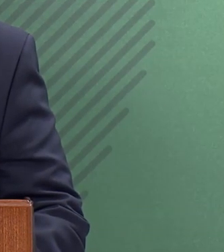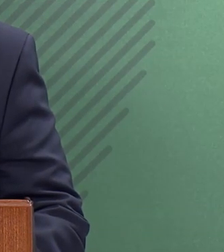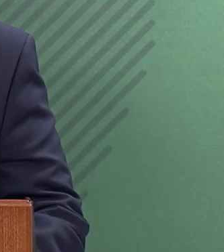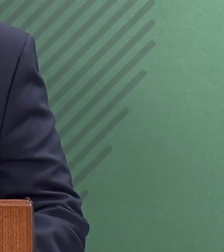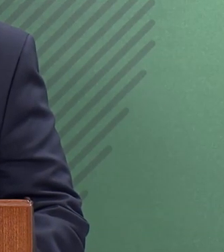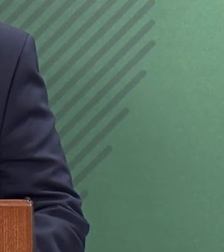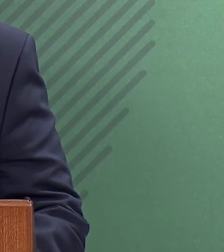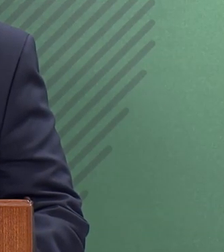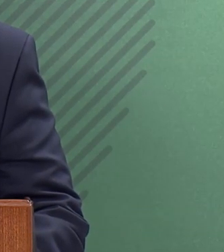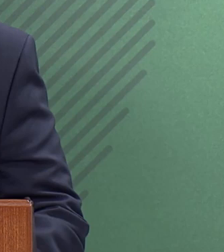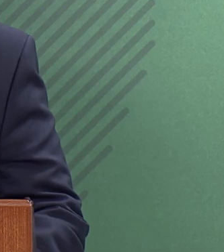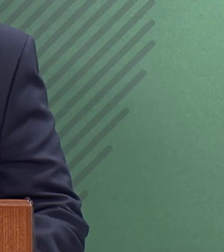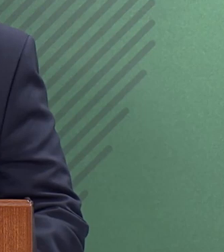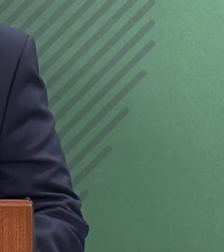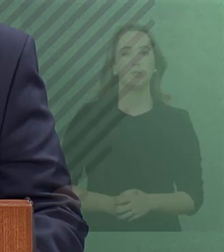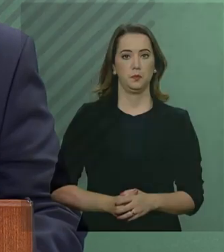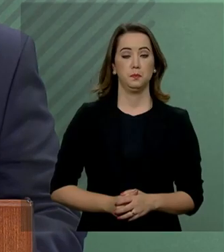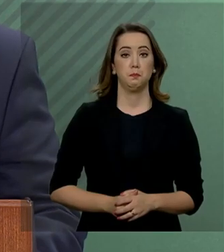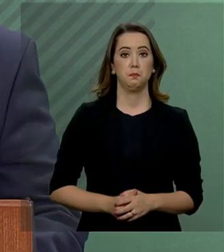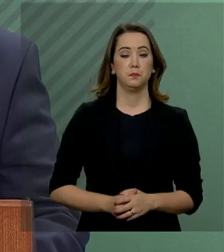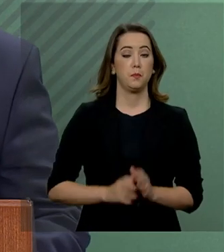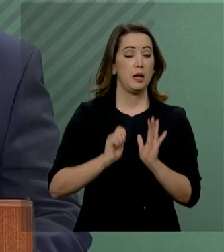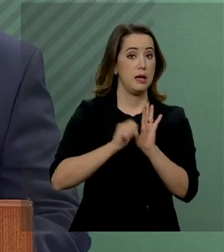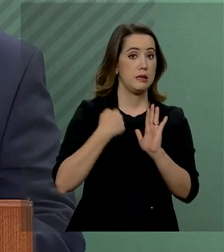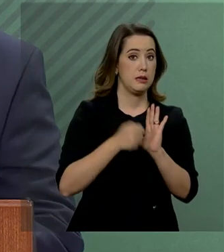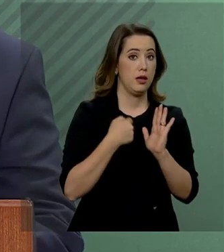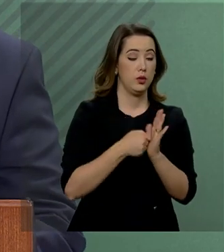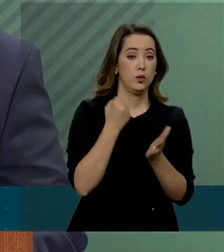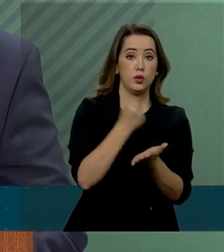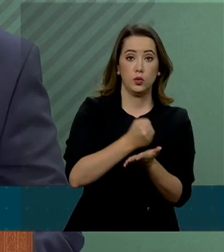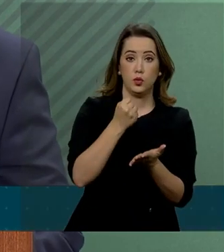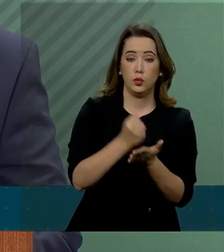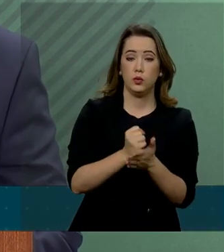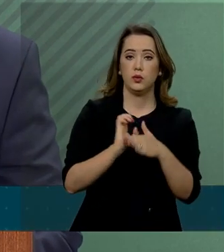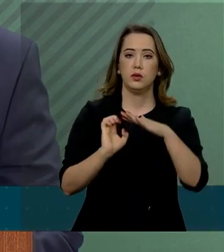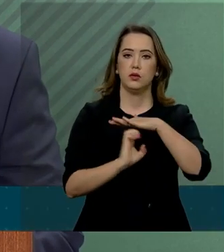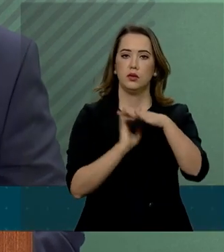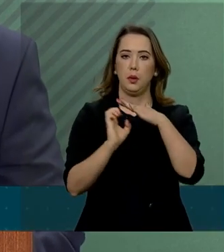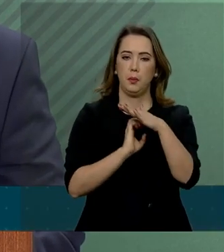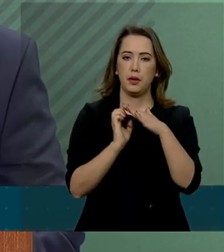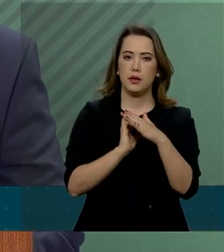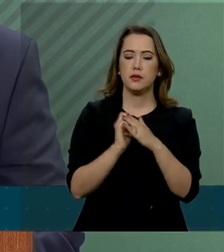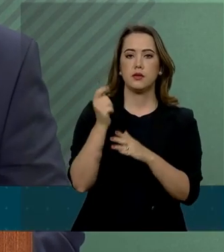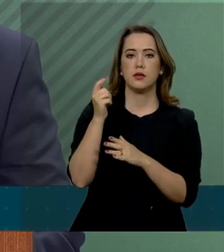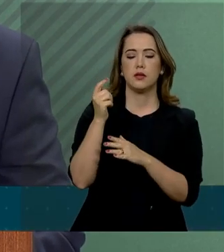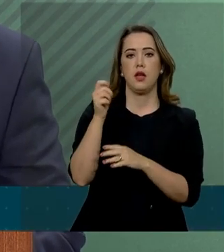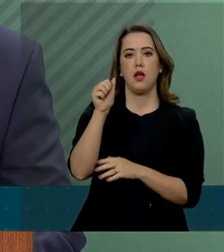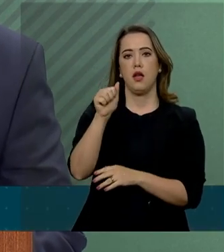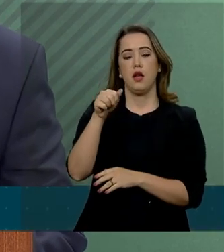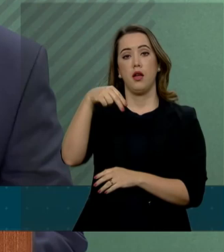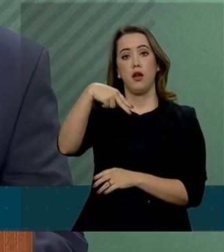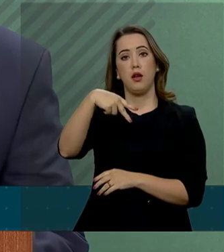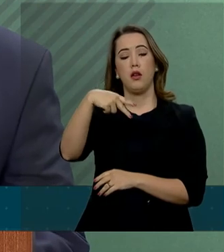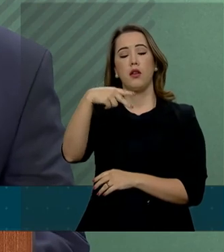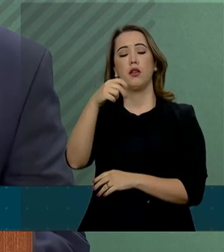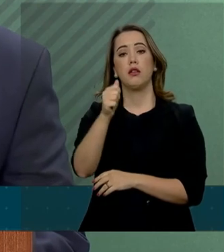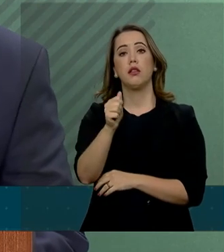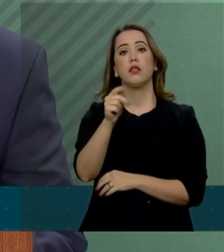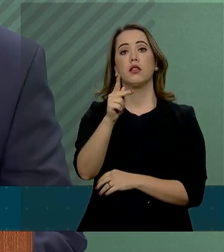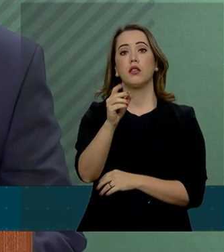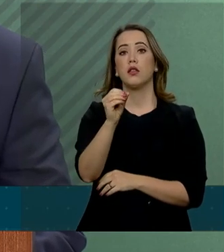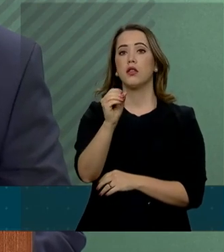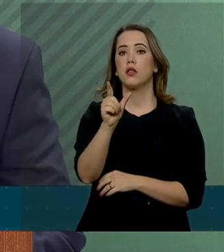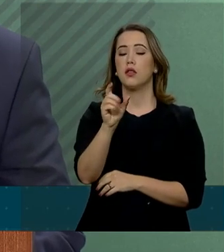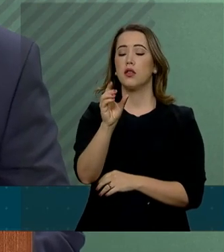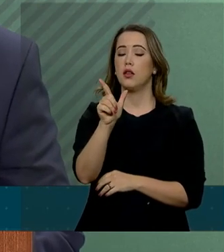assinatura do contrato de concessão da ferrovia norte sul em anápolis goiás mas eu acho que vários vários e vários